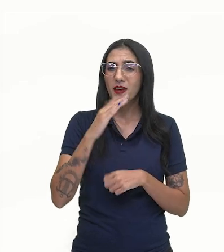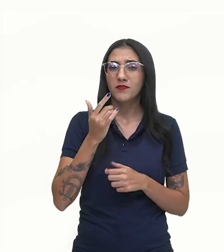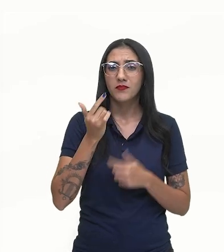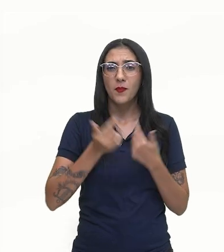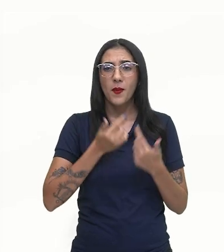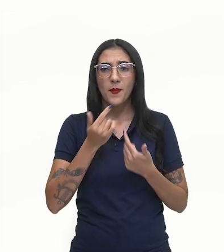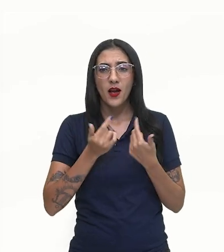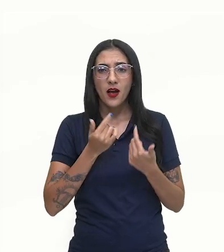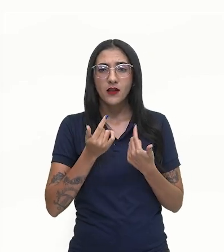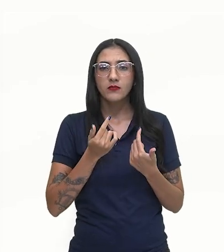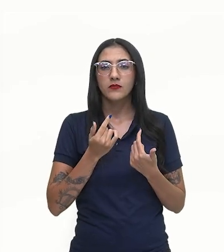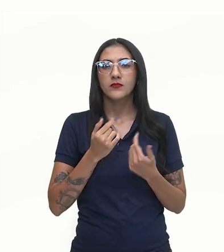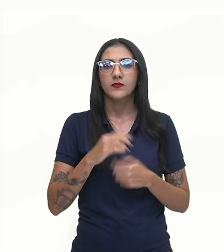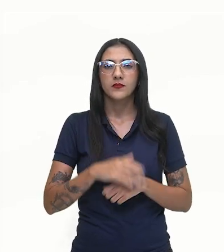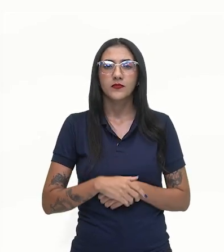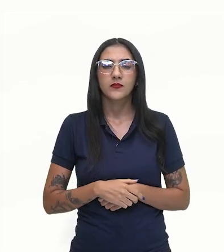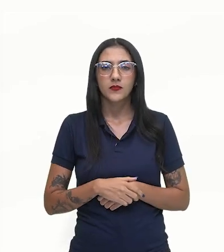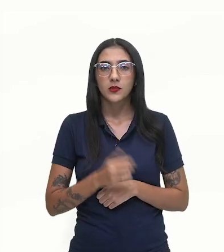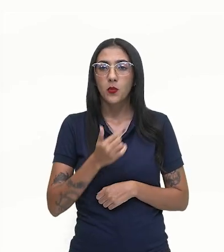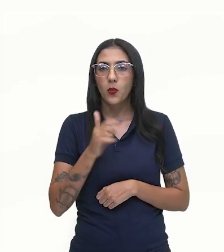do que a sua.